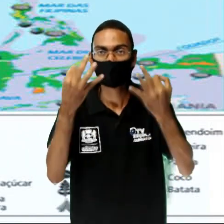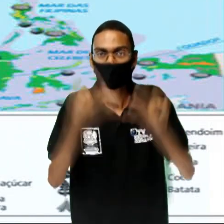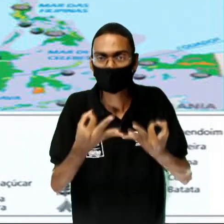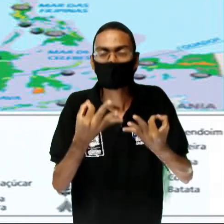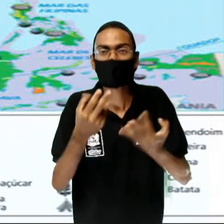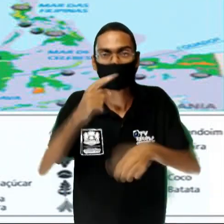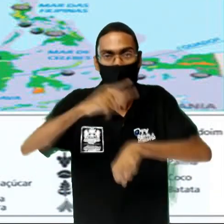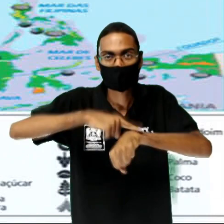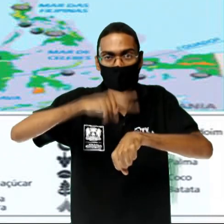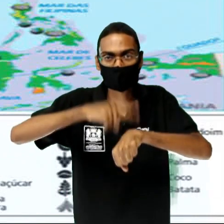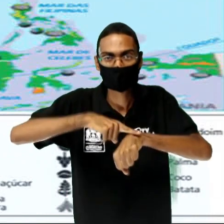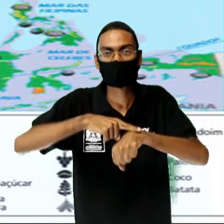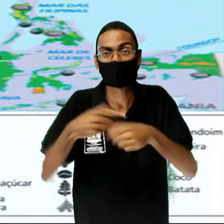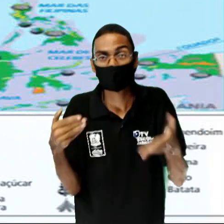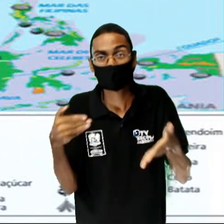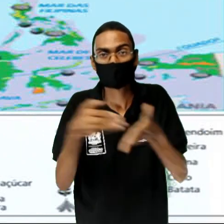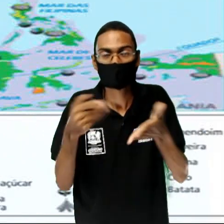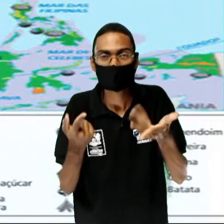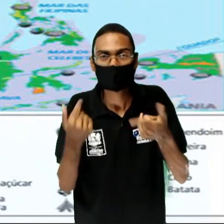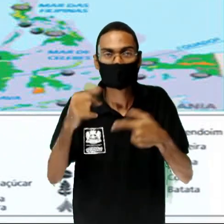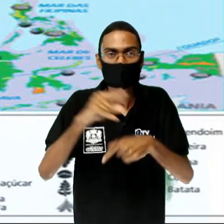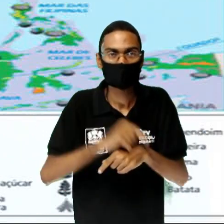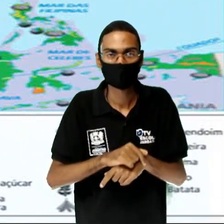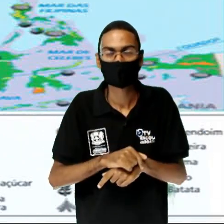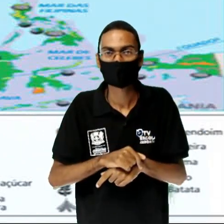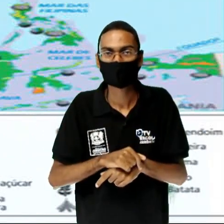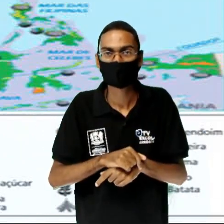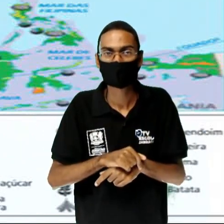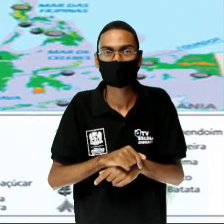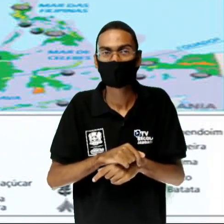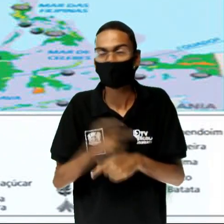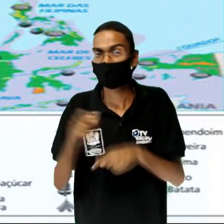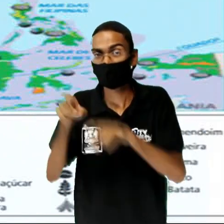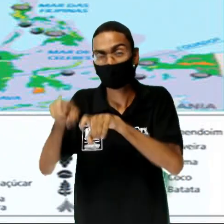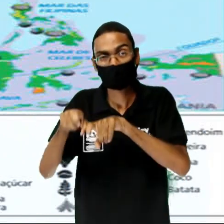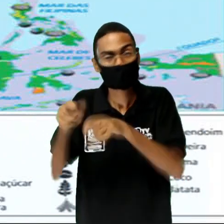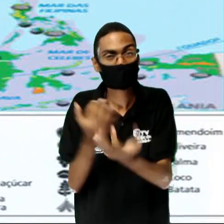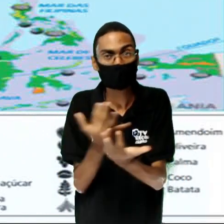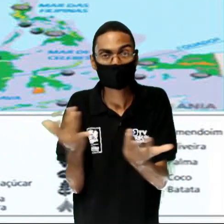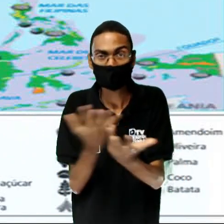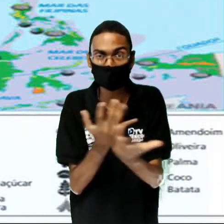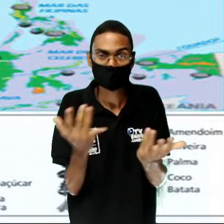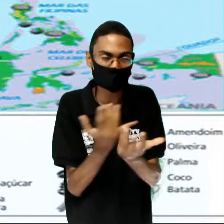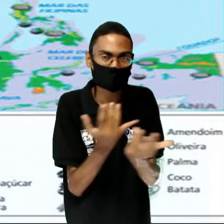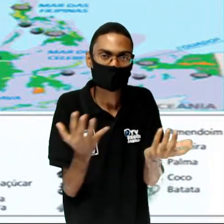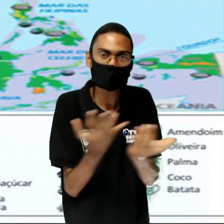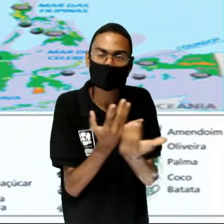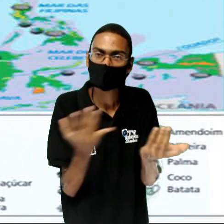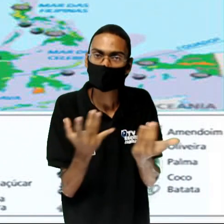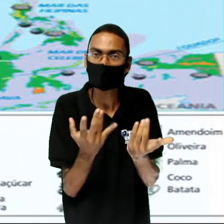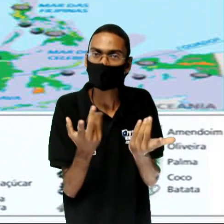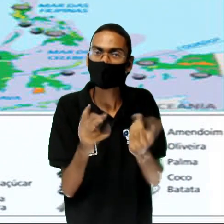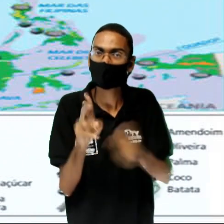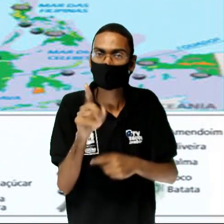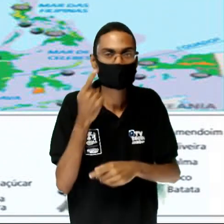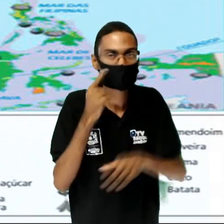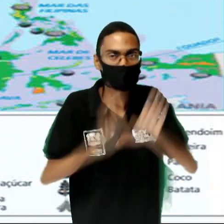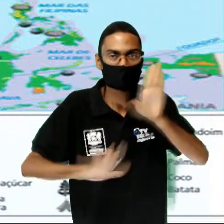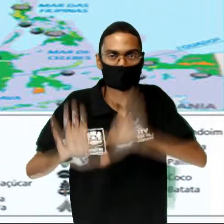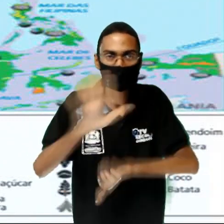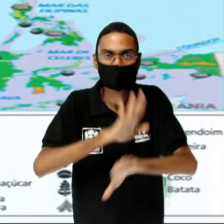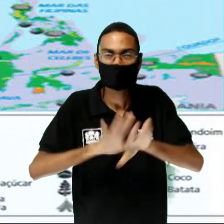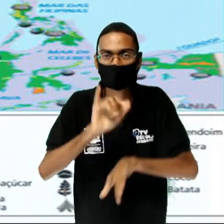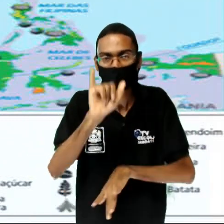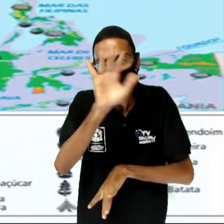floresta pluvial tropical. A gente tem campos e pastagens, tem áreas cultivadas, né? E esse mapa